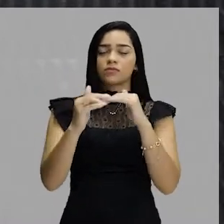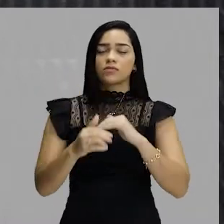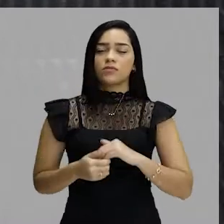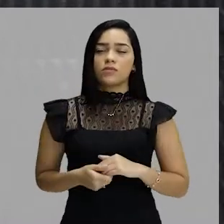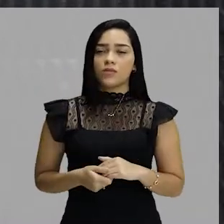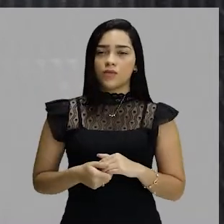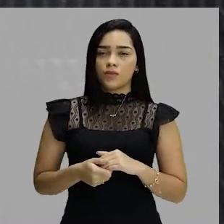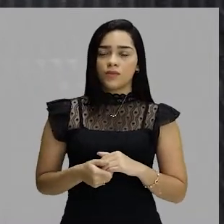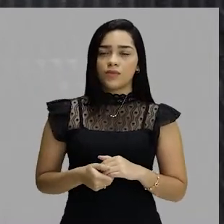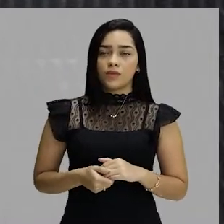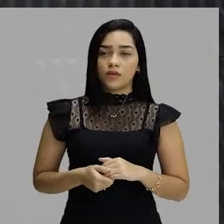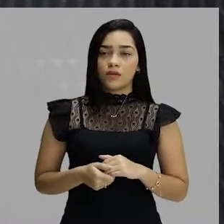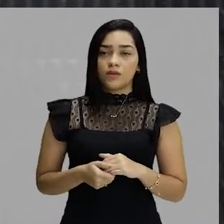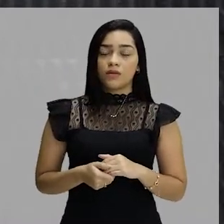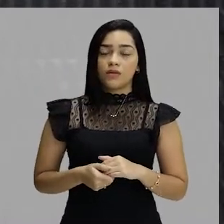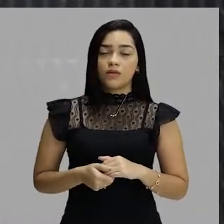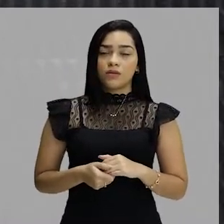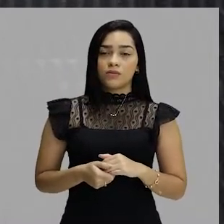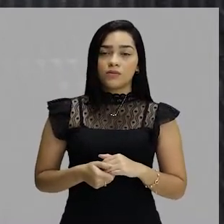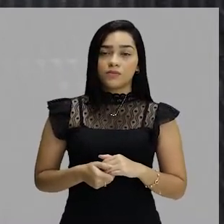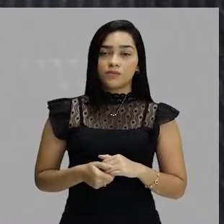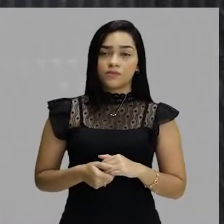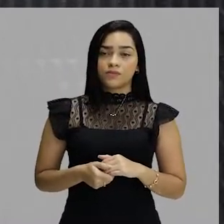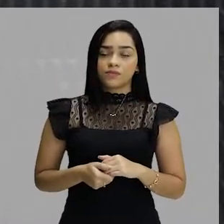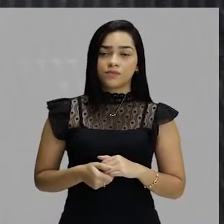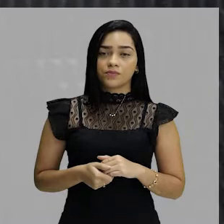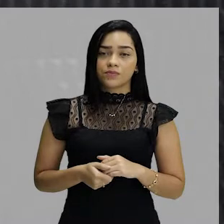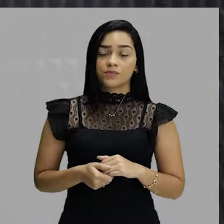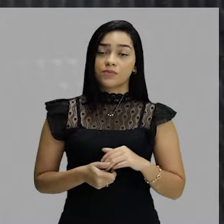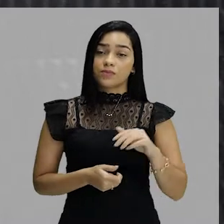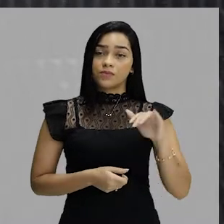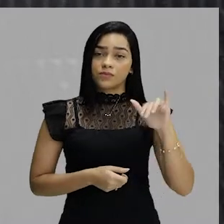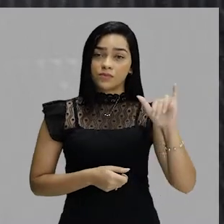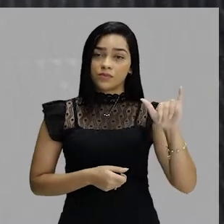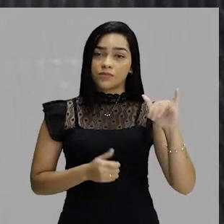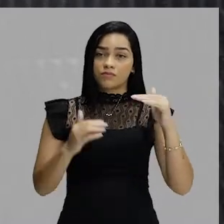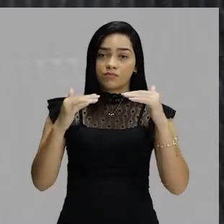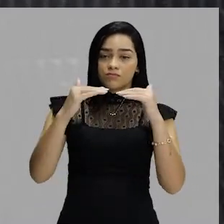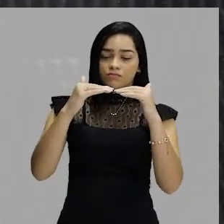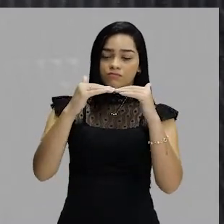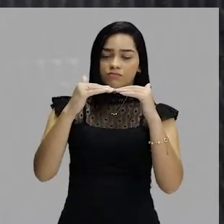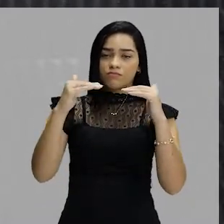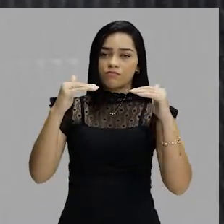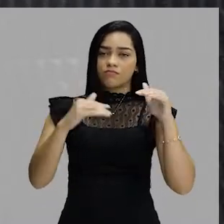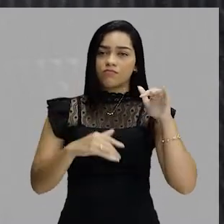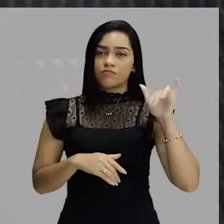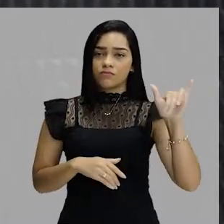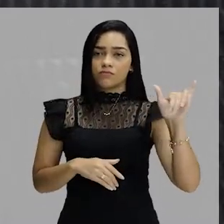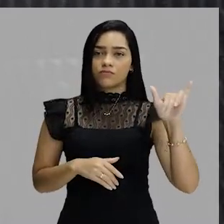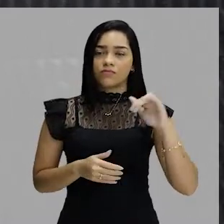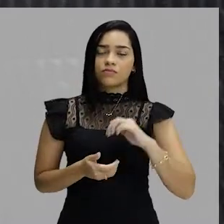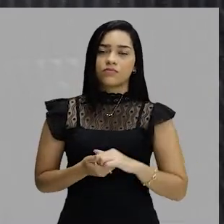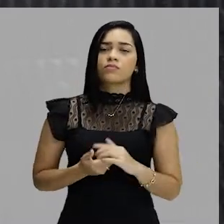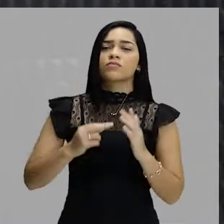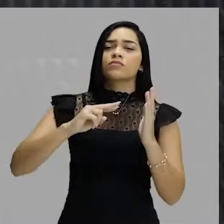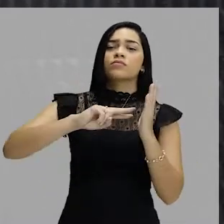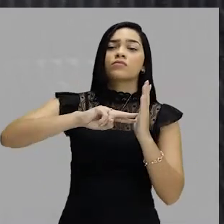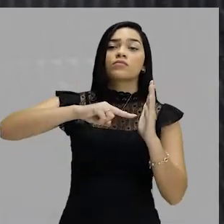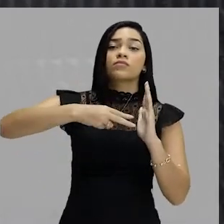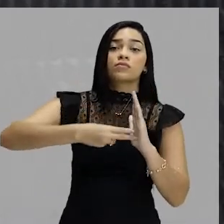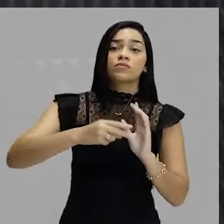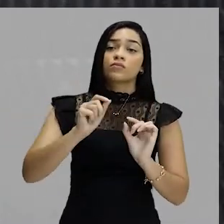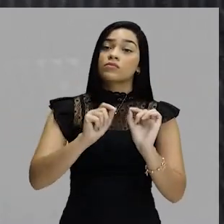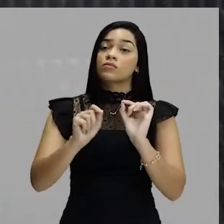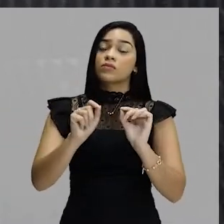Intercepta o eixo y. É o eixo y. Ou seja, é